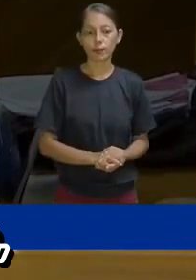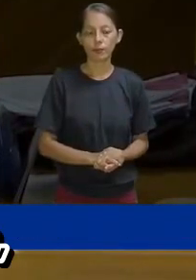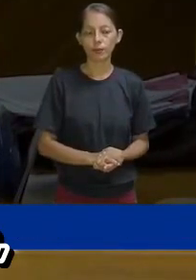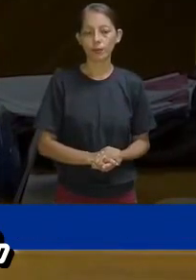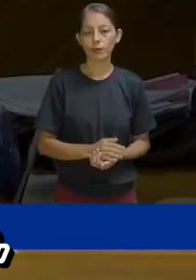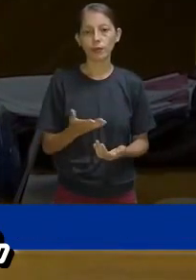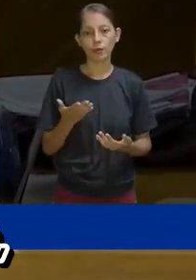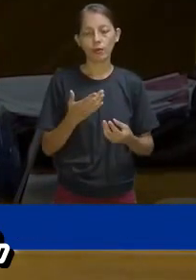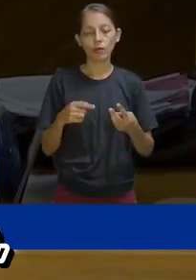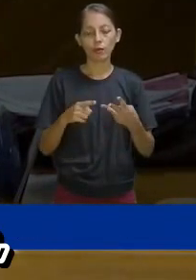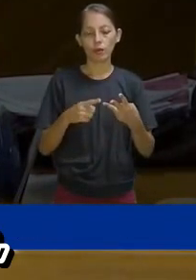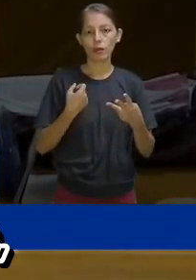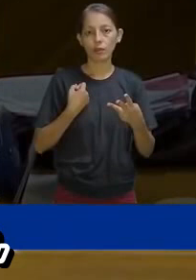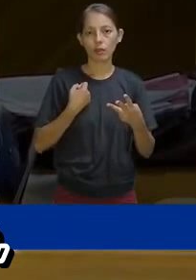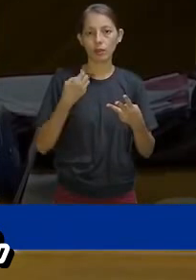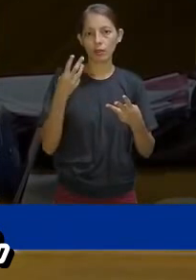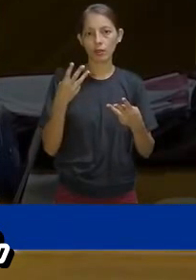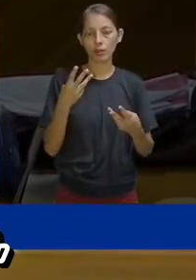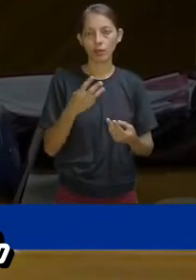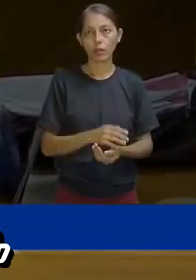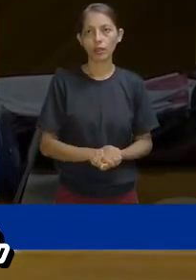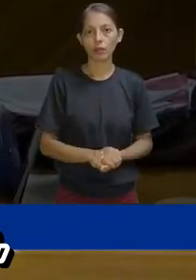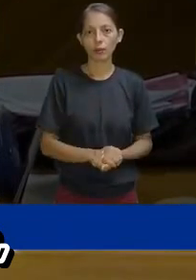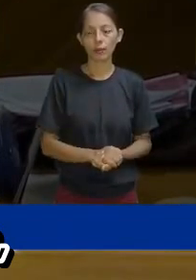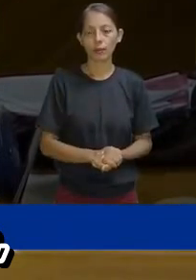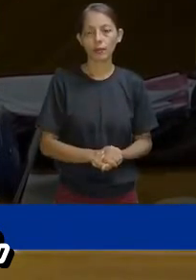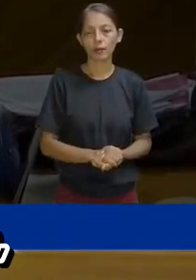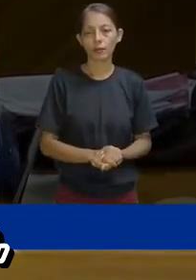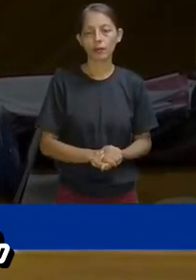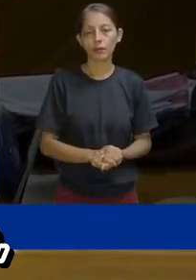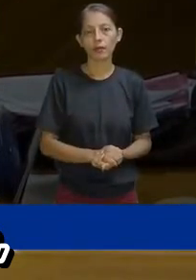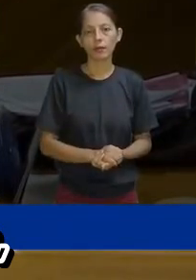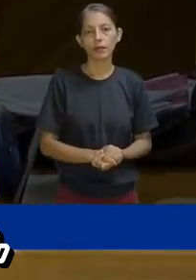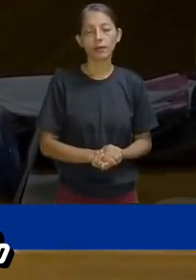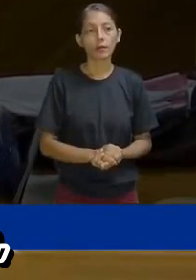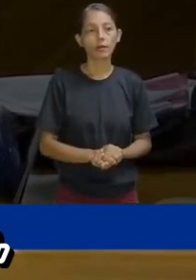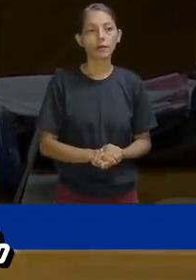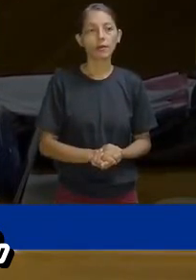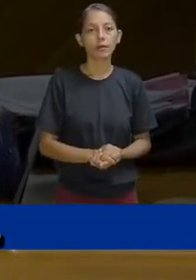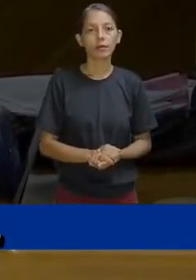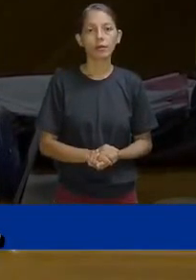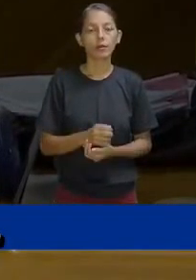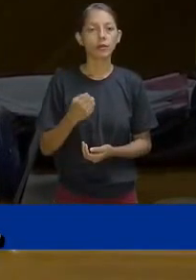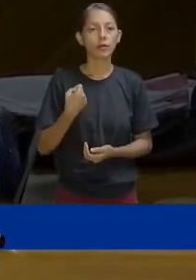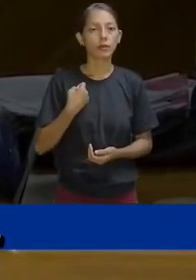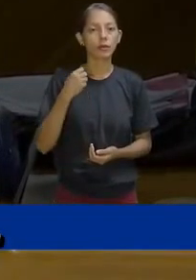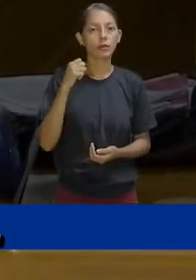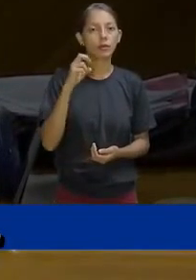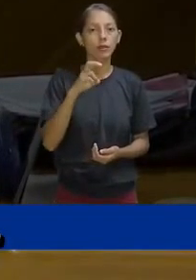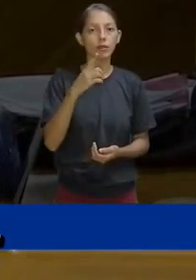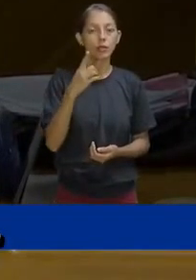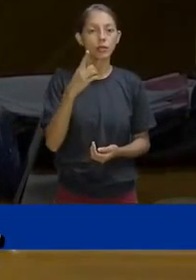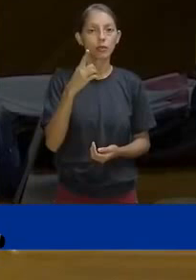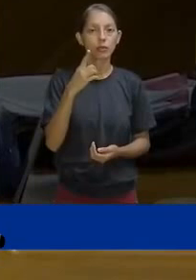julgamento, item 3 da pauta, é o agravo de execução penal número 601.555 de 2022. Agravante